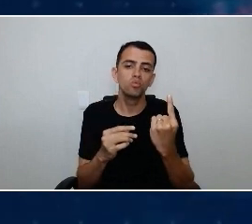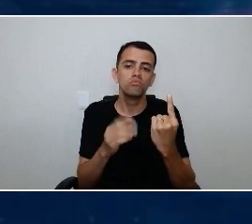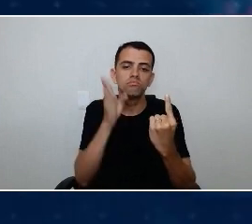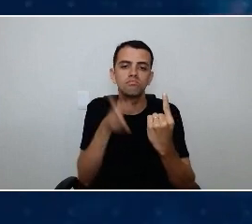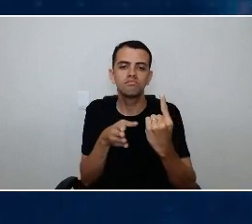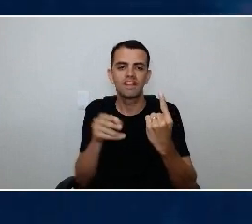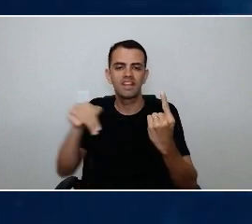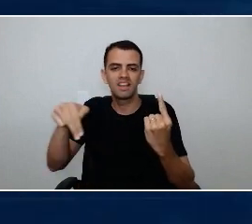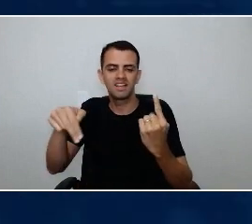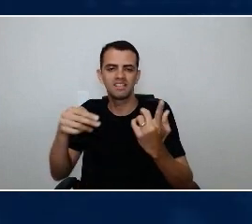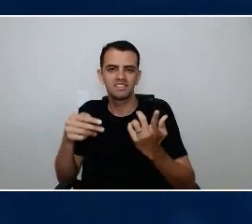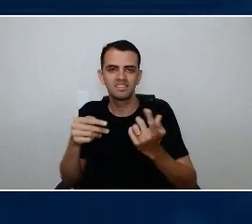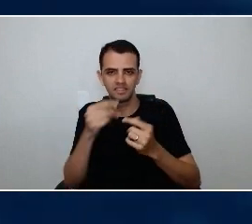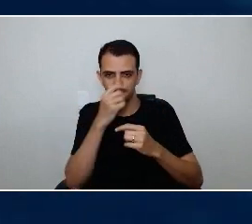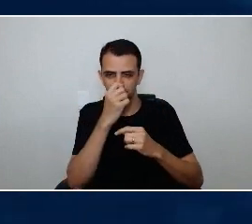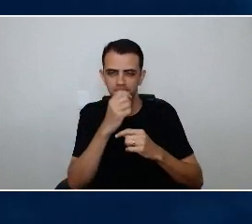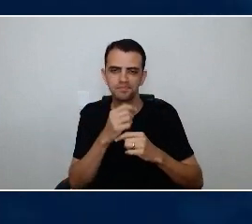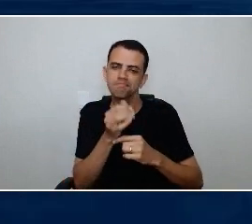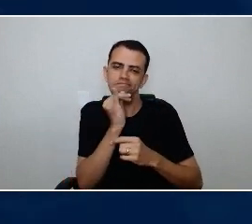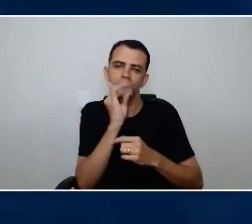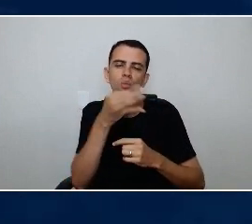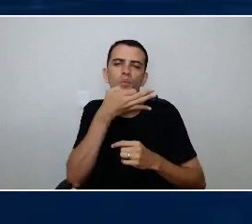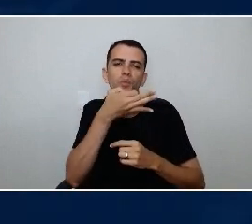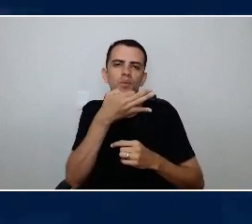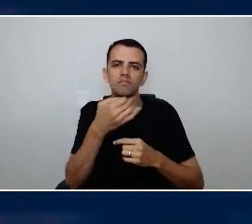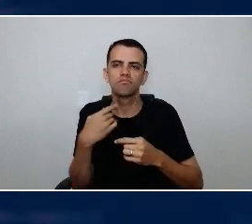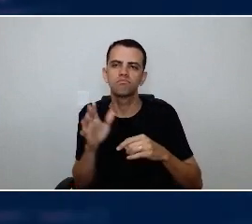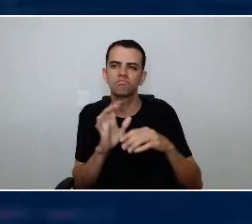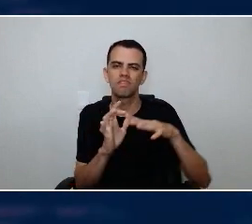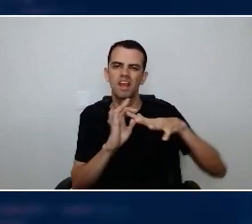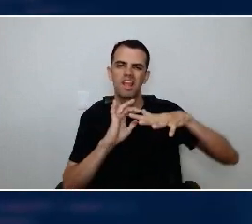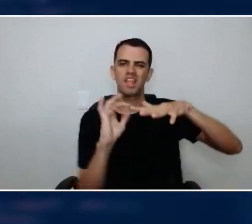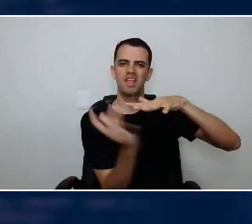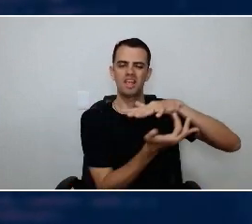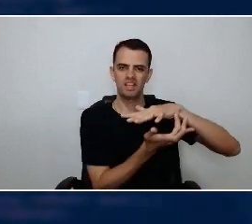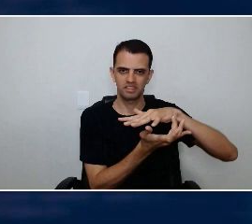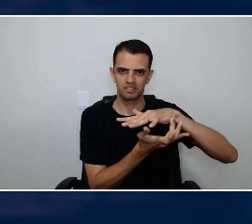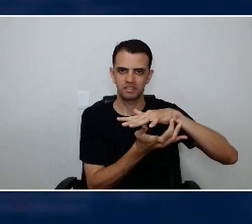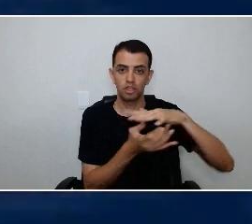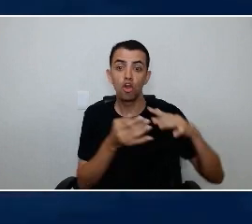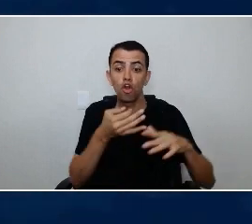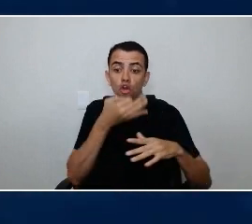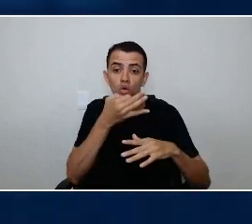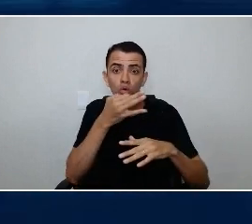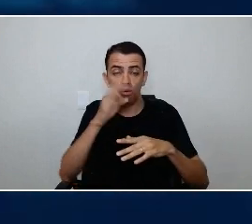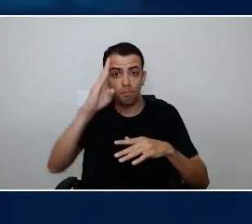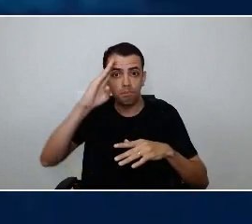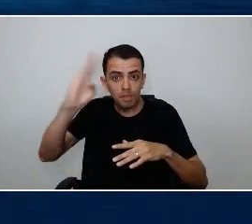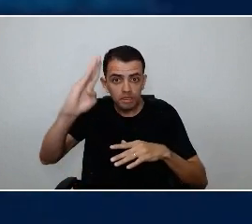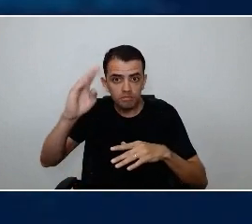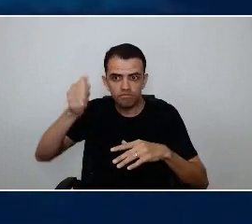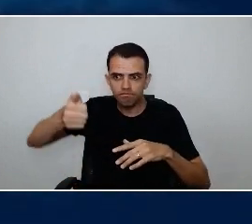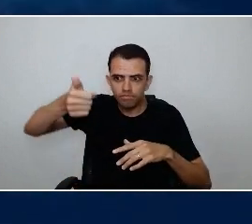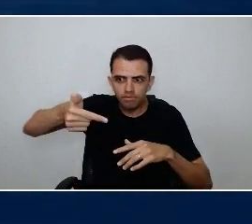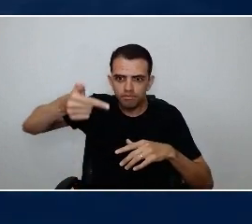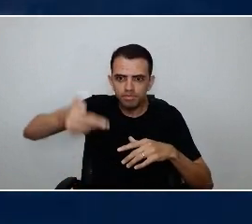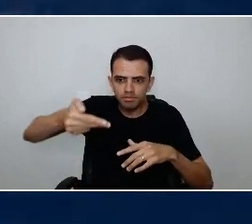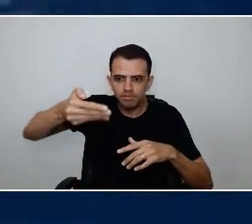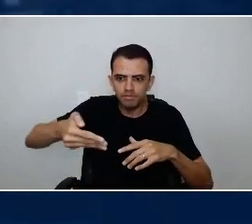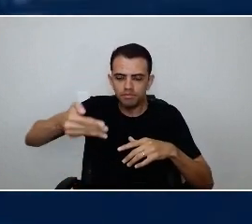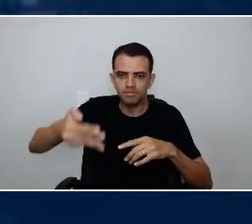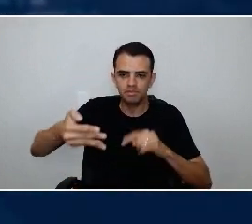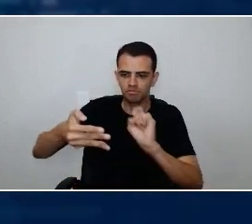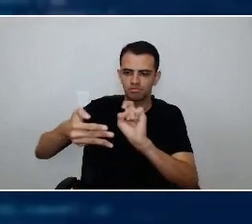comentários quando o uma rede social classifica os principais comentários e a hora que você clica ele já abre então então